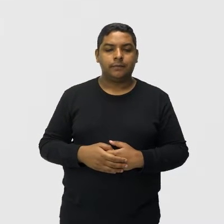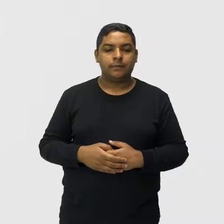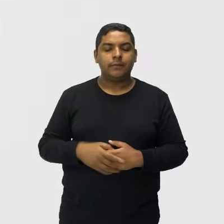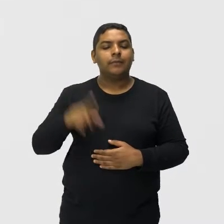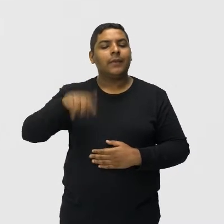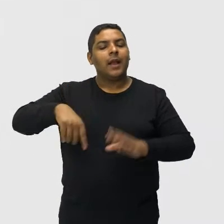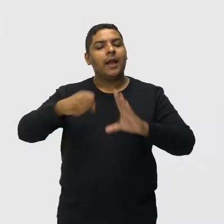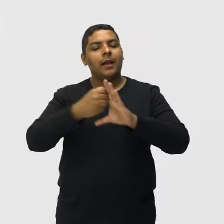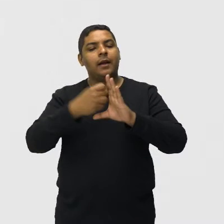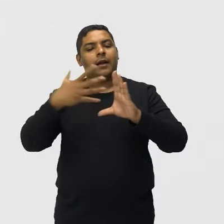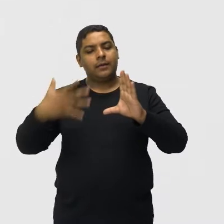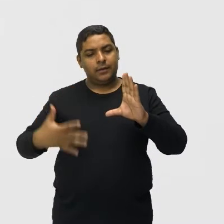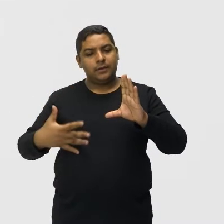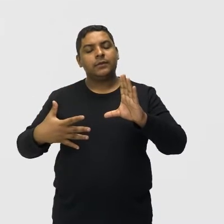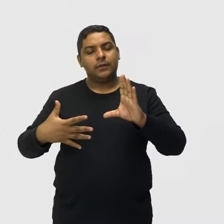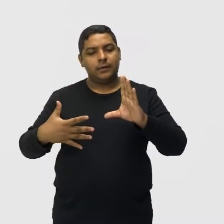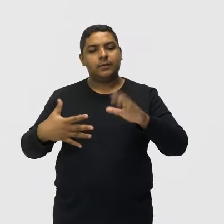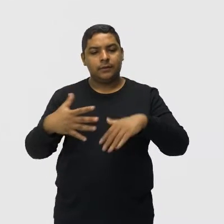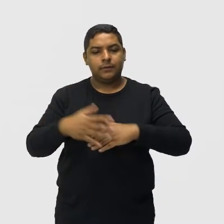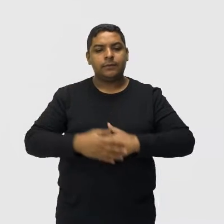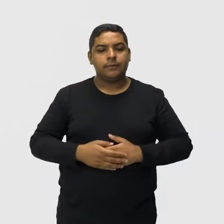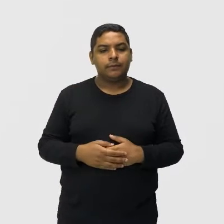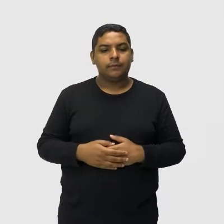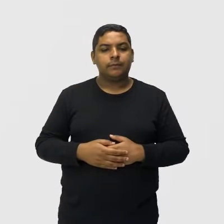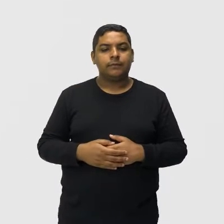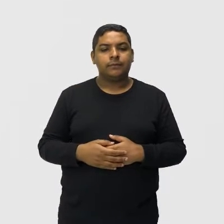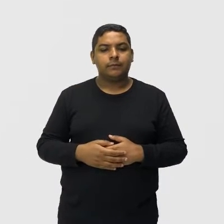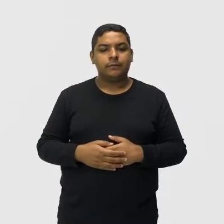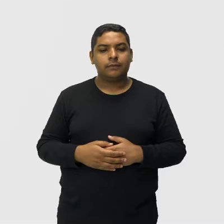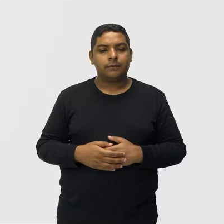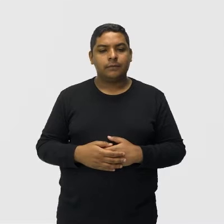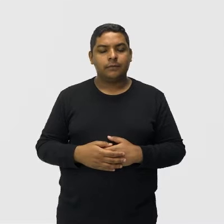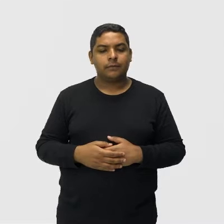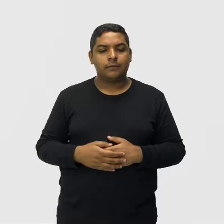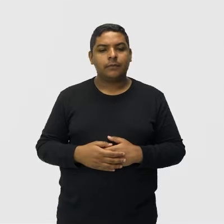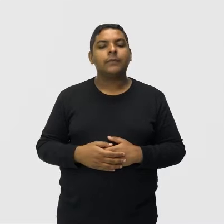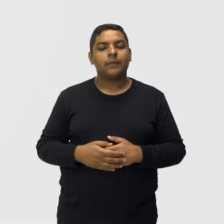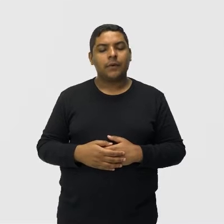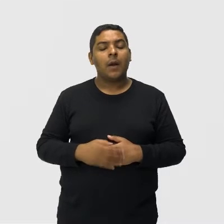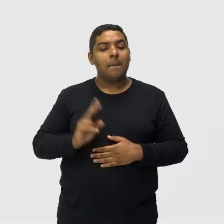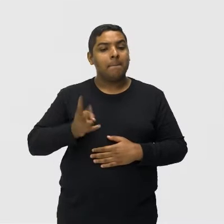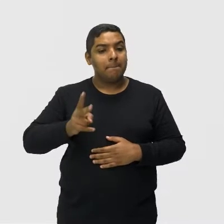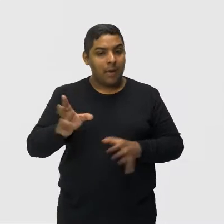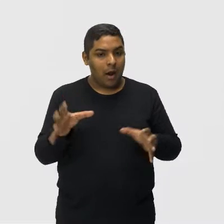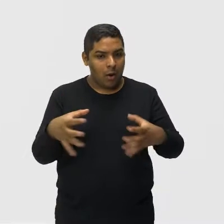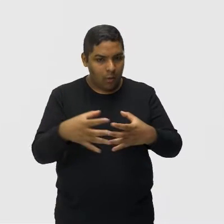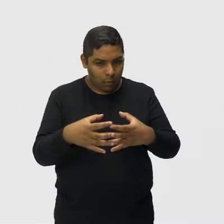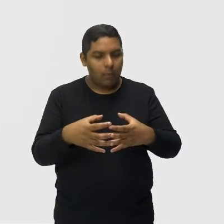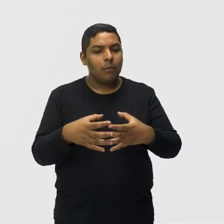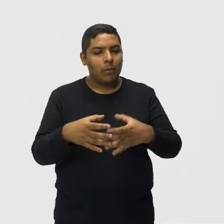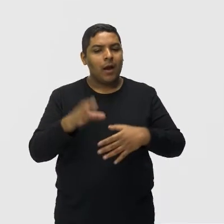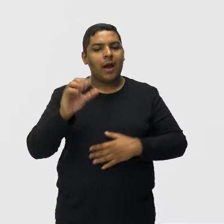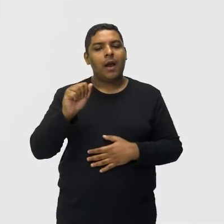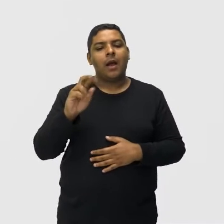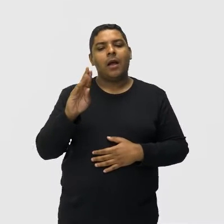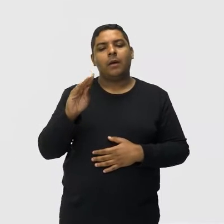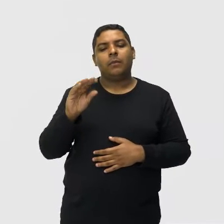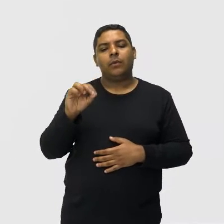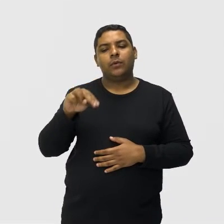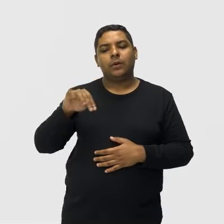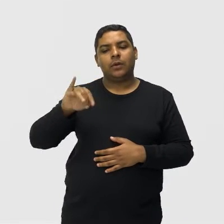são caracterizados pela presença do mesmo grupo funcional, que é a carbonila,